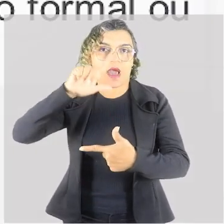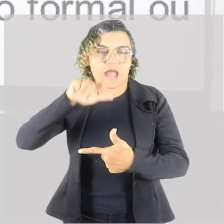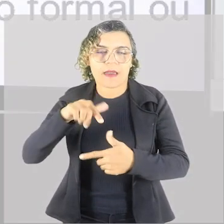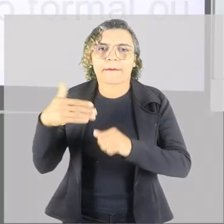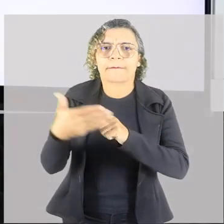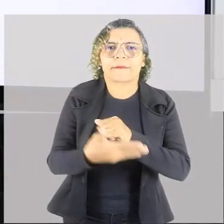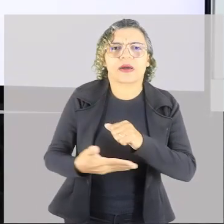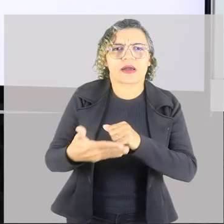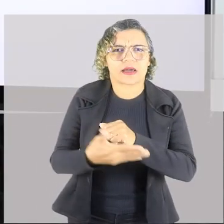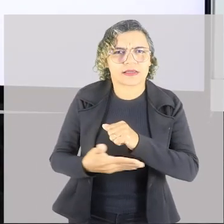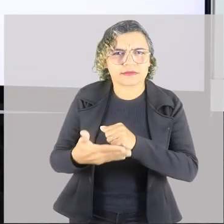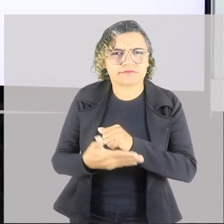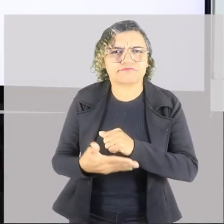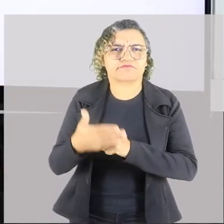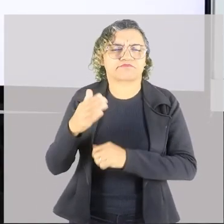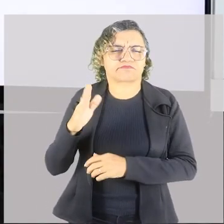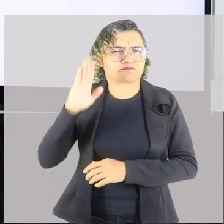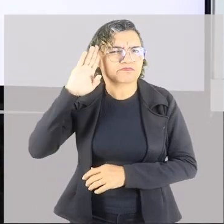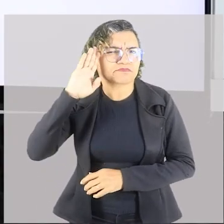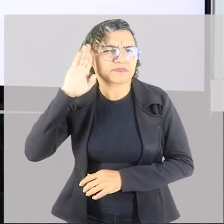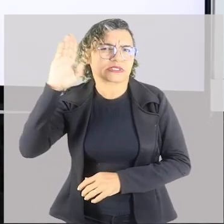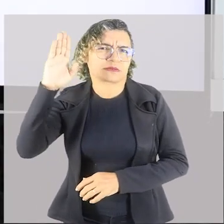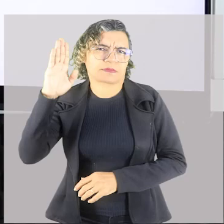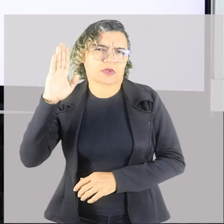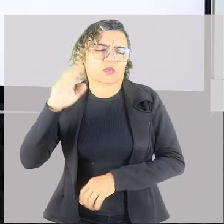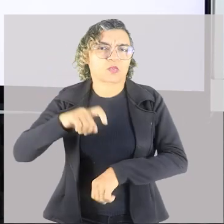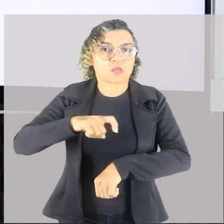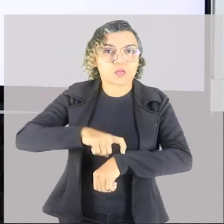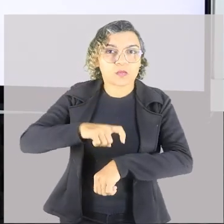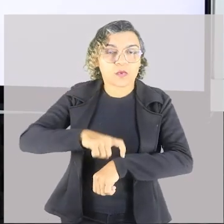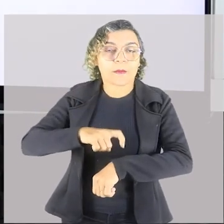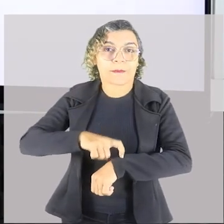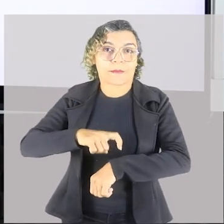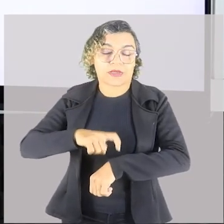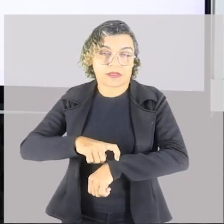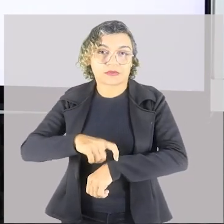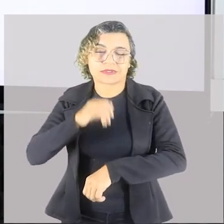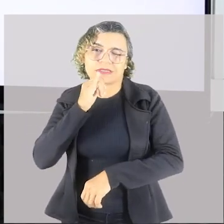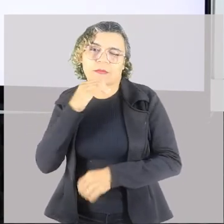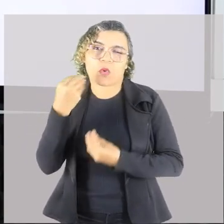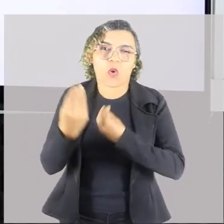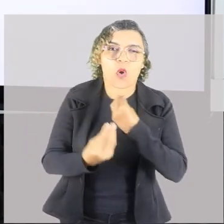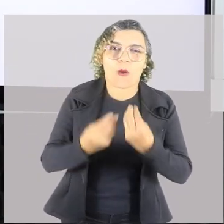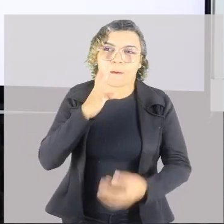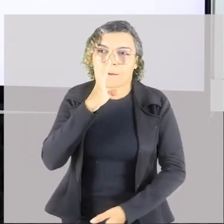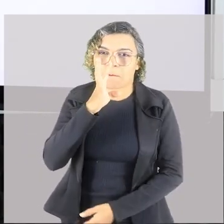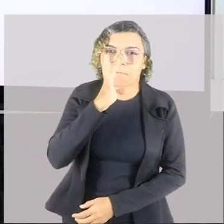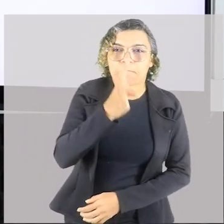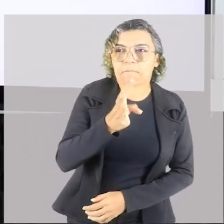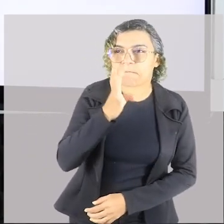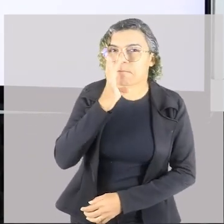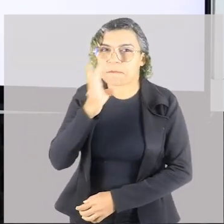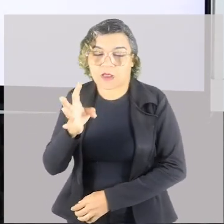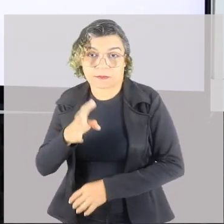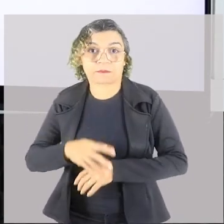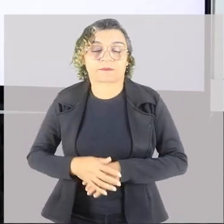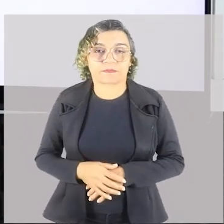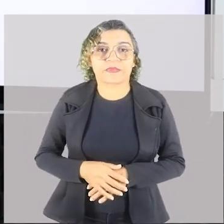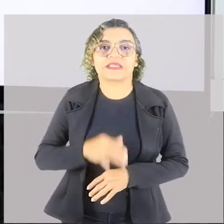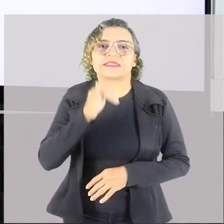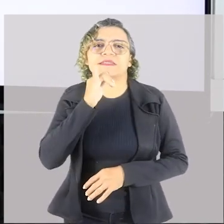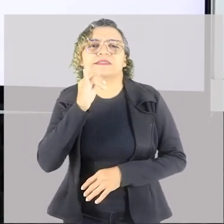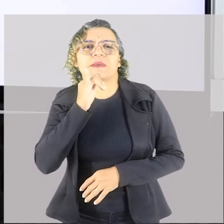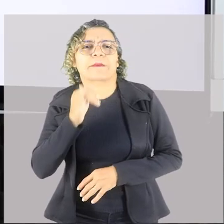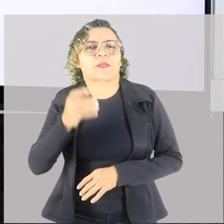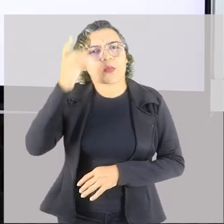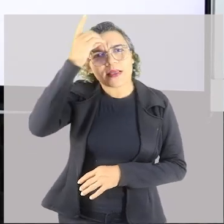base, o fundamento do julgamento, do juízo de valor sobre o outro. A cultura como juízo de valor está associada às ideias